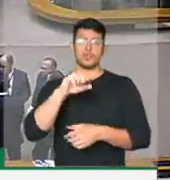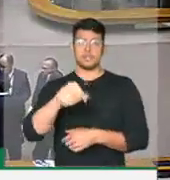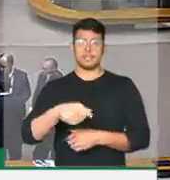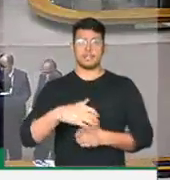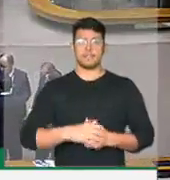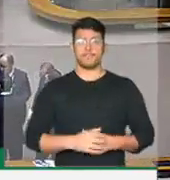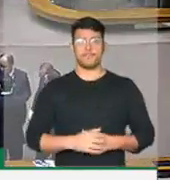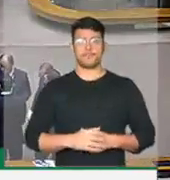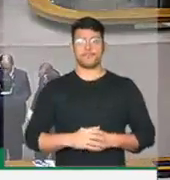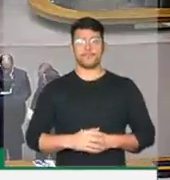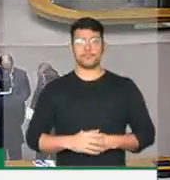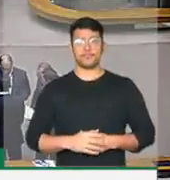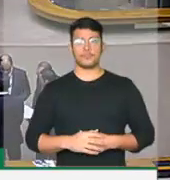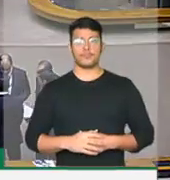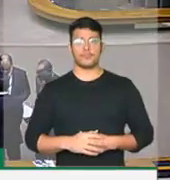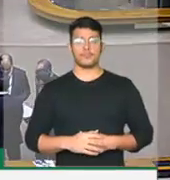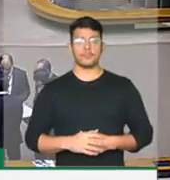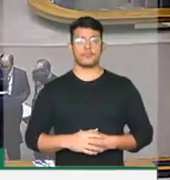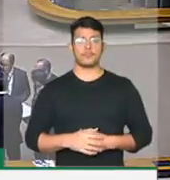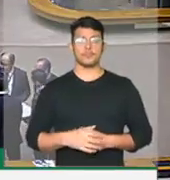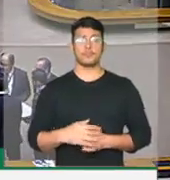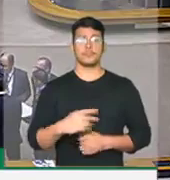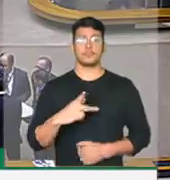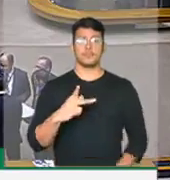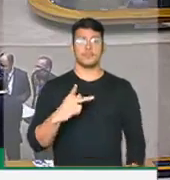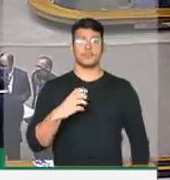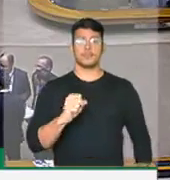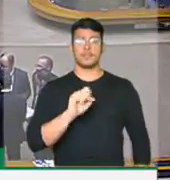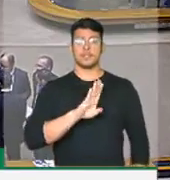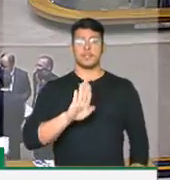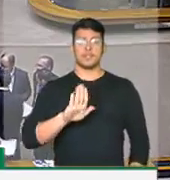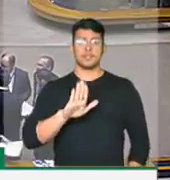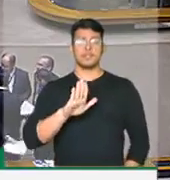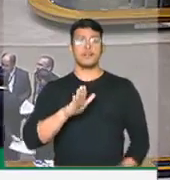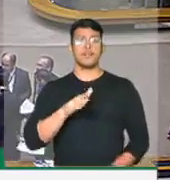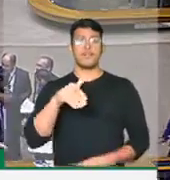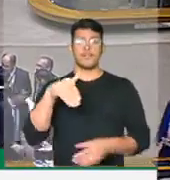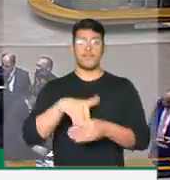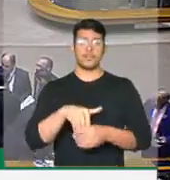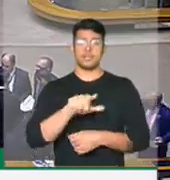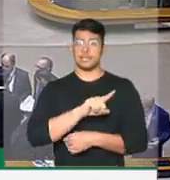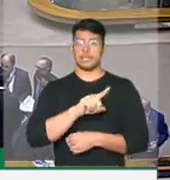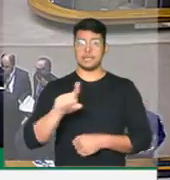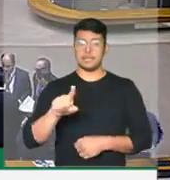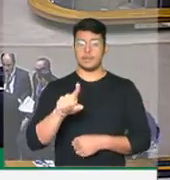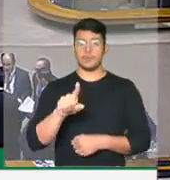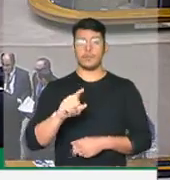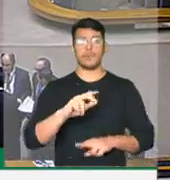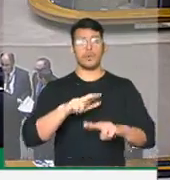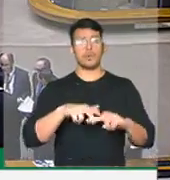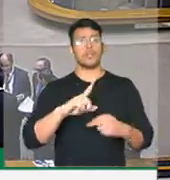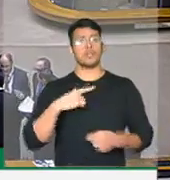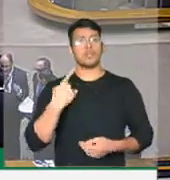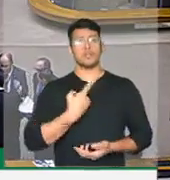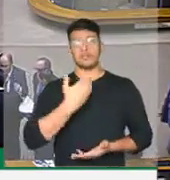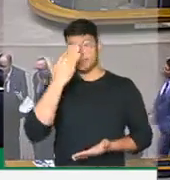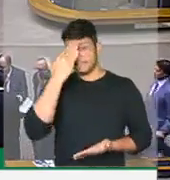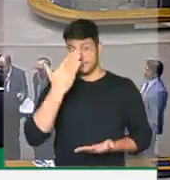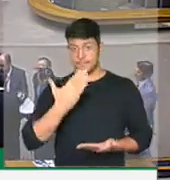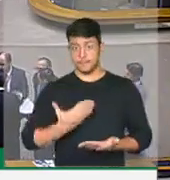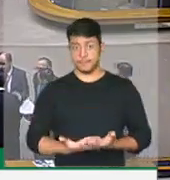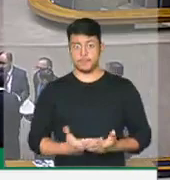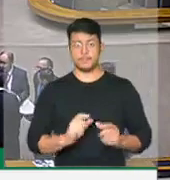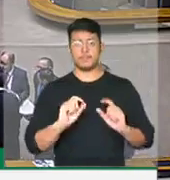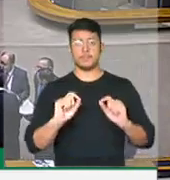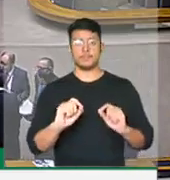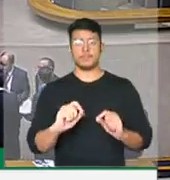tem pedido mesmo para você. Presidente, a orientação do PSB. PSB orienta não, entendendo que os mecanismos